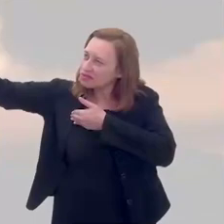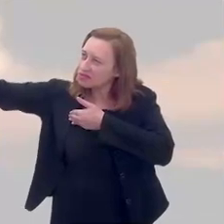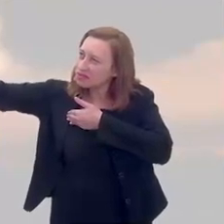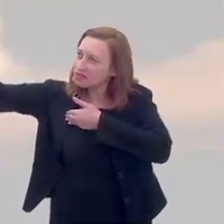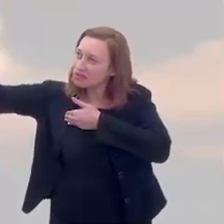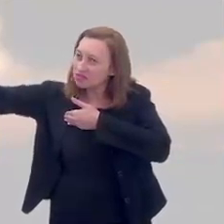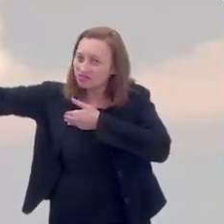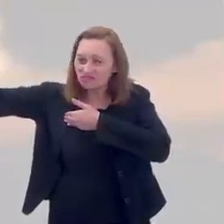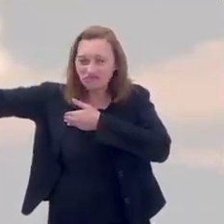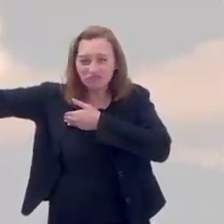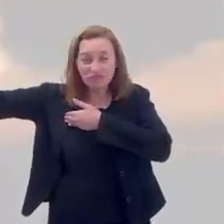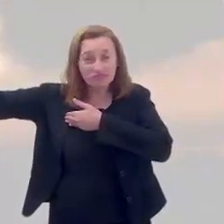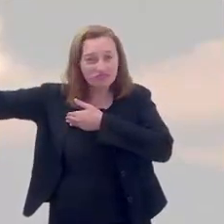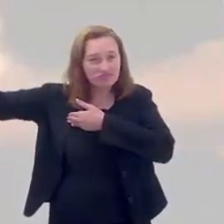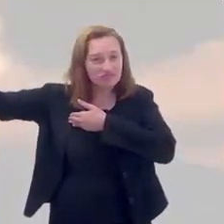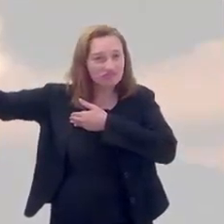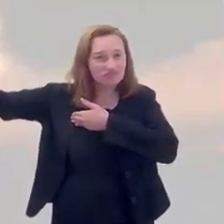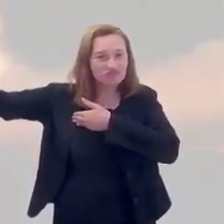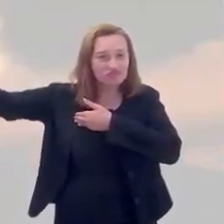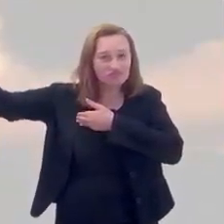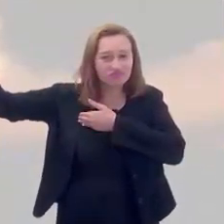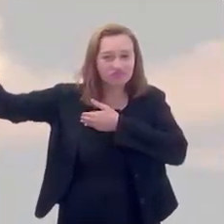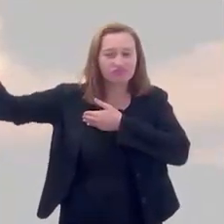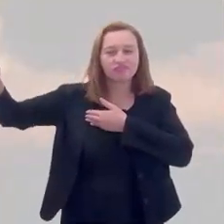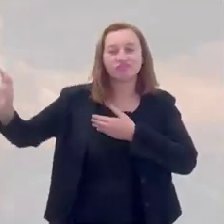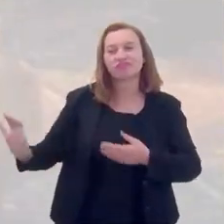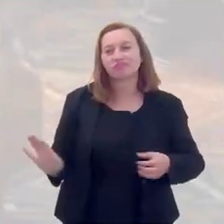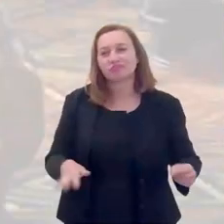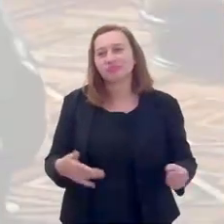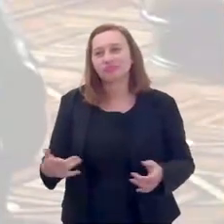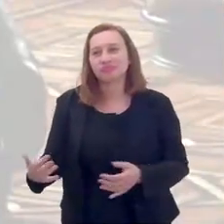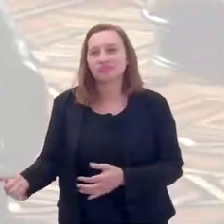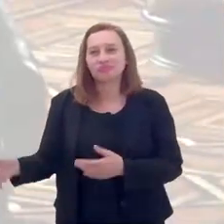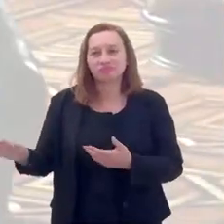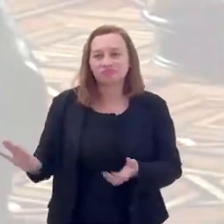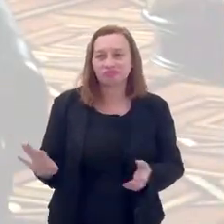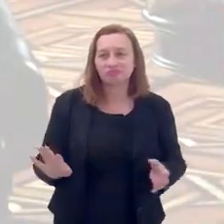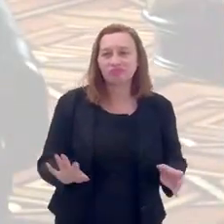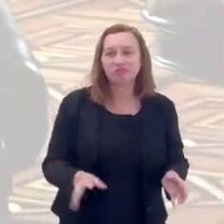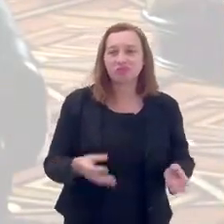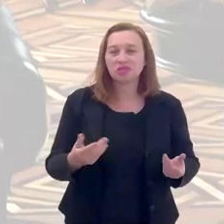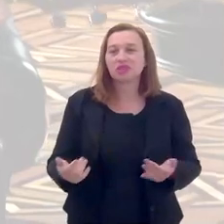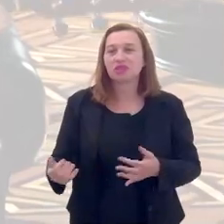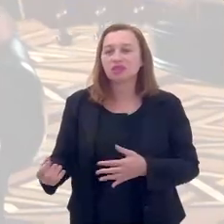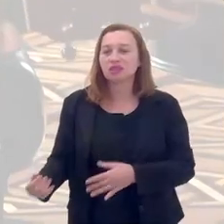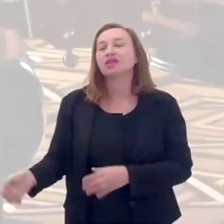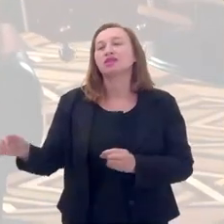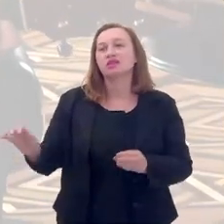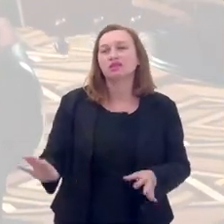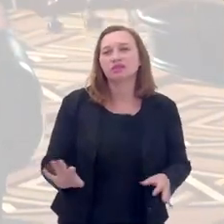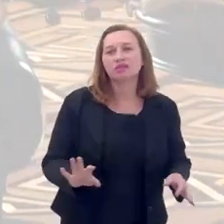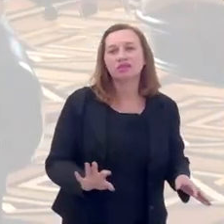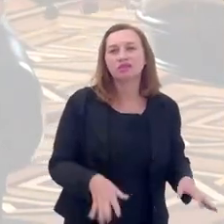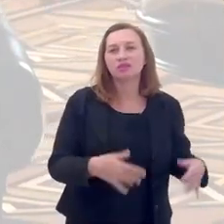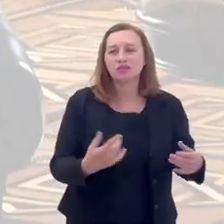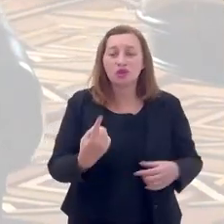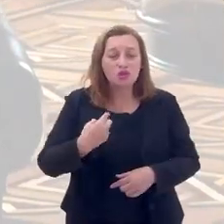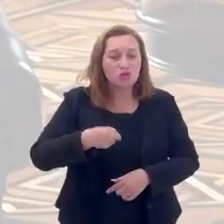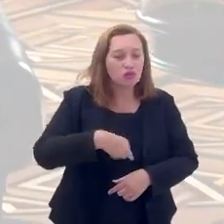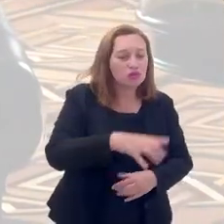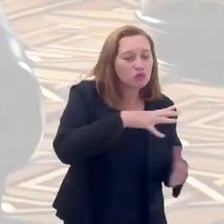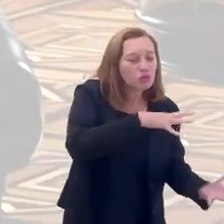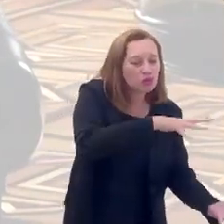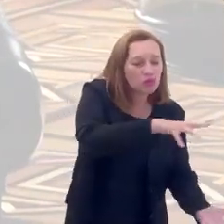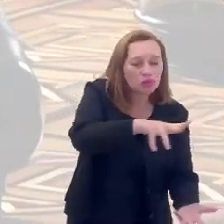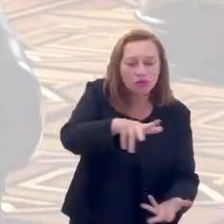da minha parte química me dá a herança fui